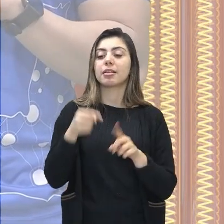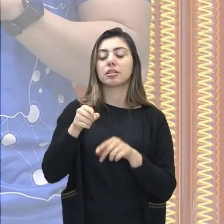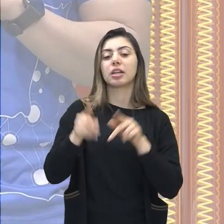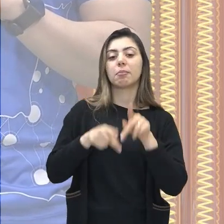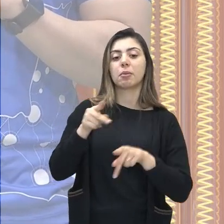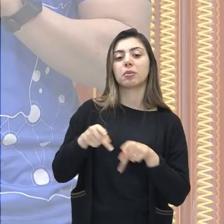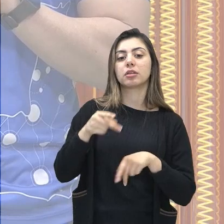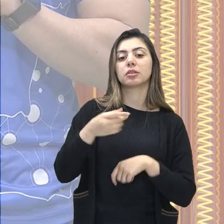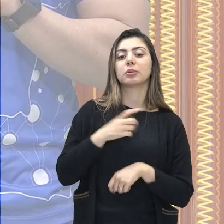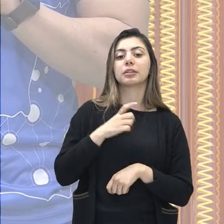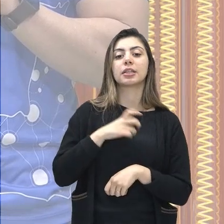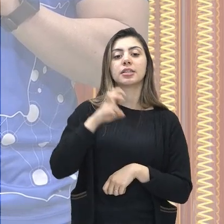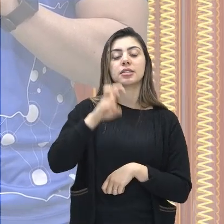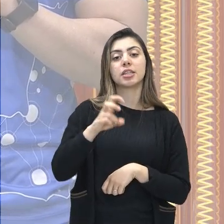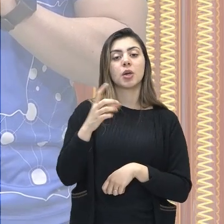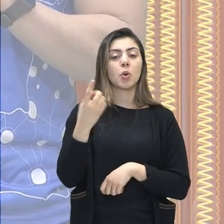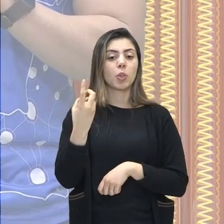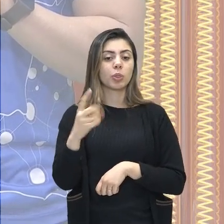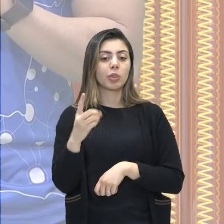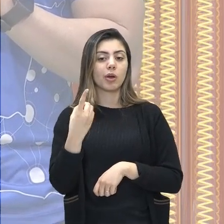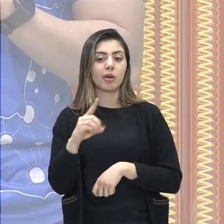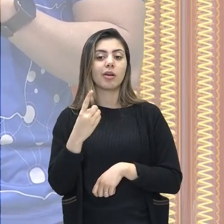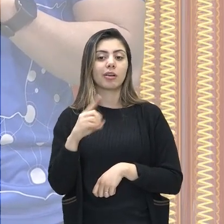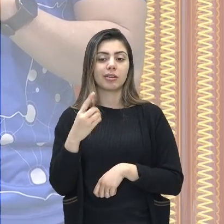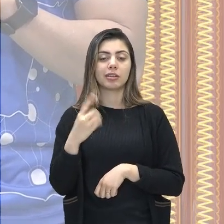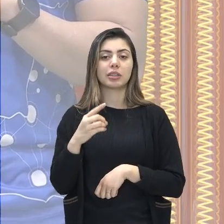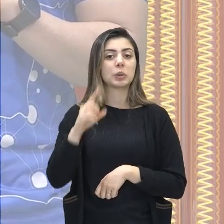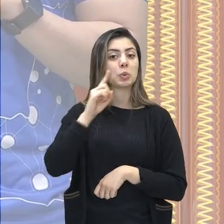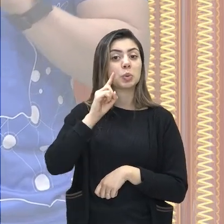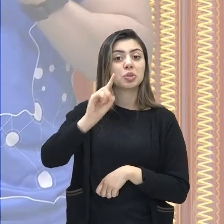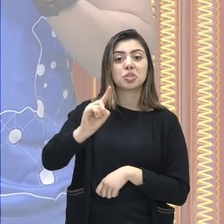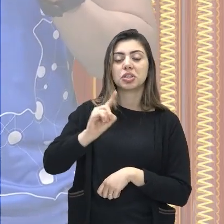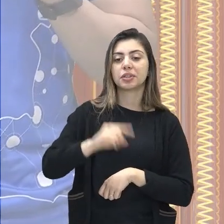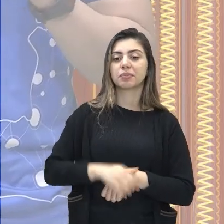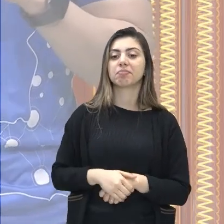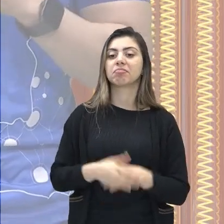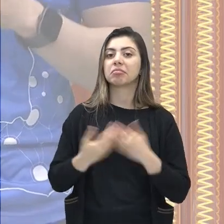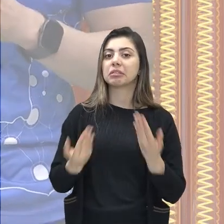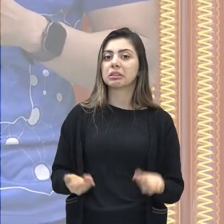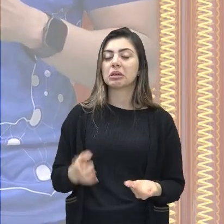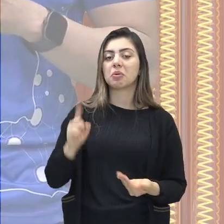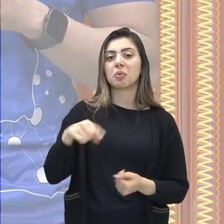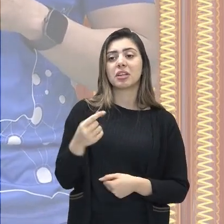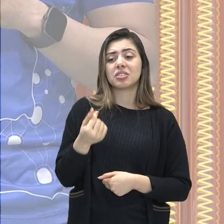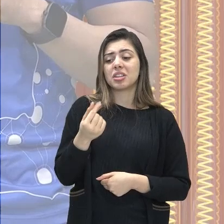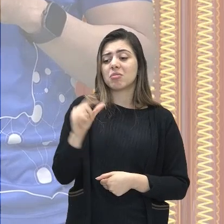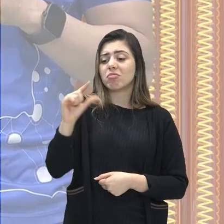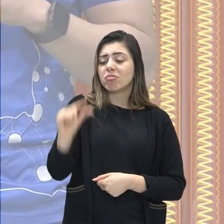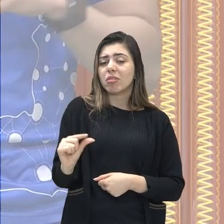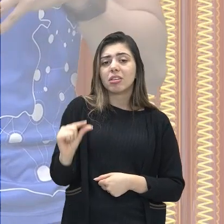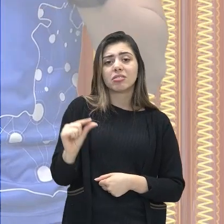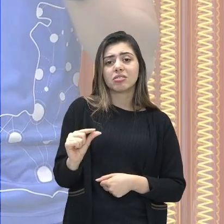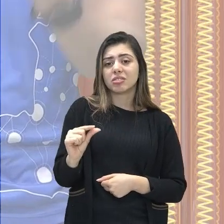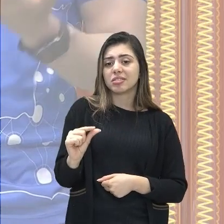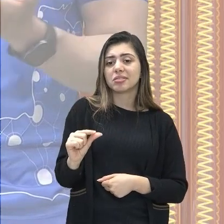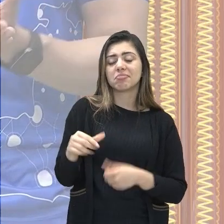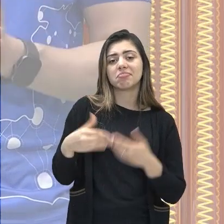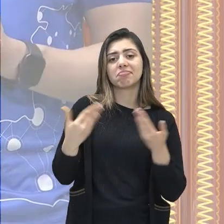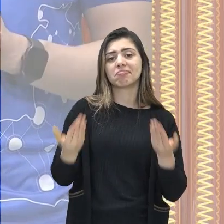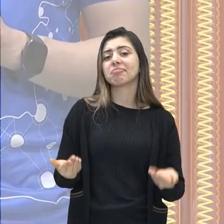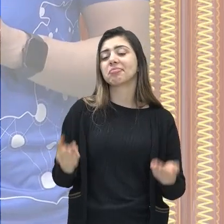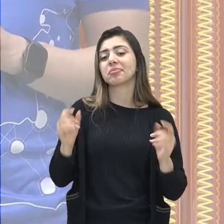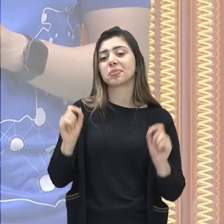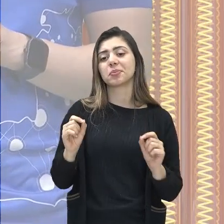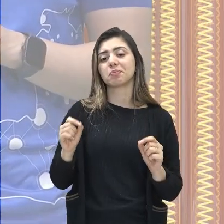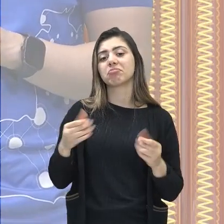com US$ 5,50 por dia, certo? É um valor muito pequeno, tá certo, turma? E obviamente